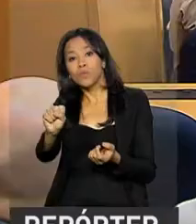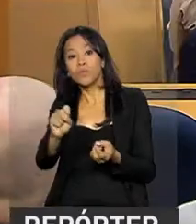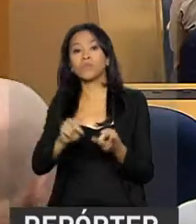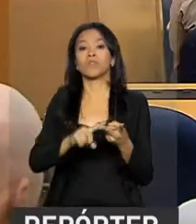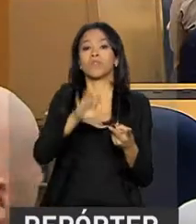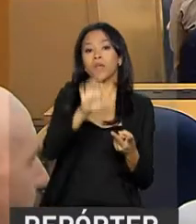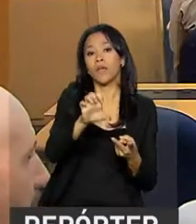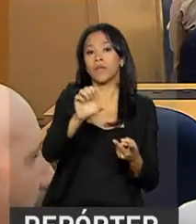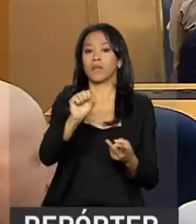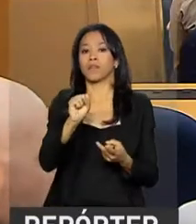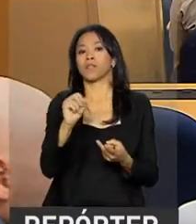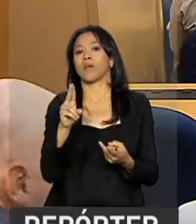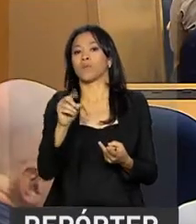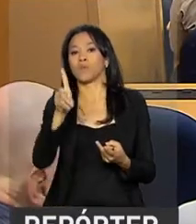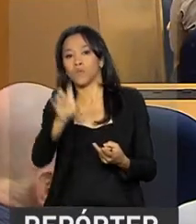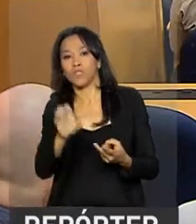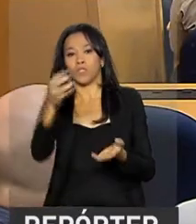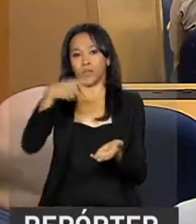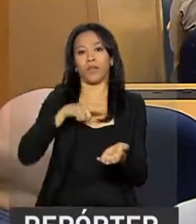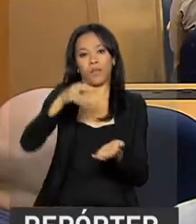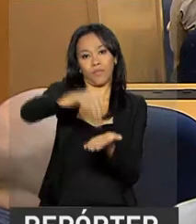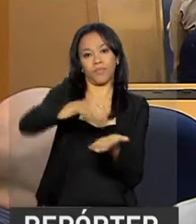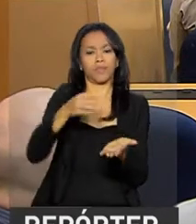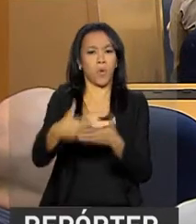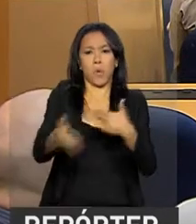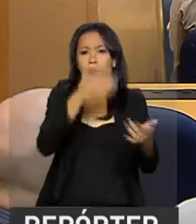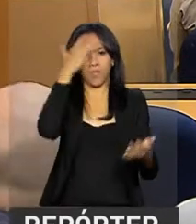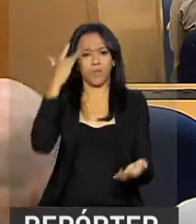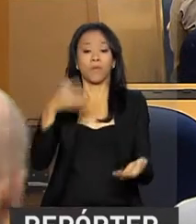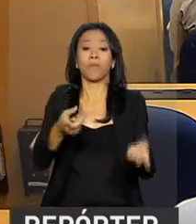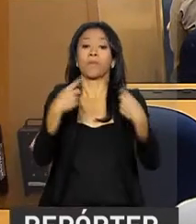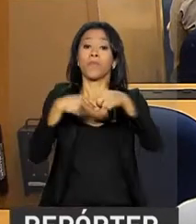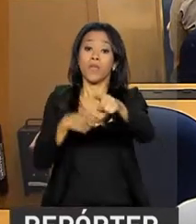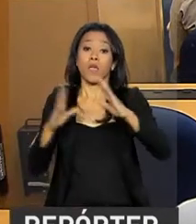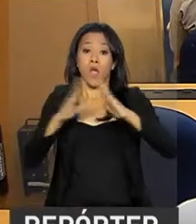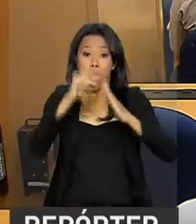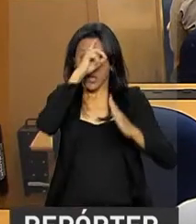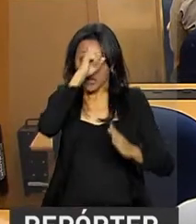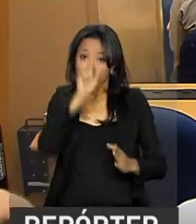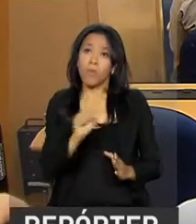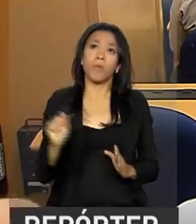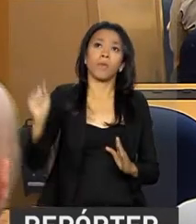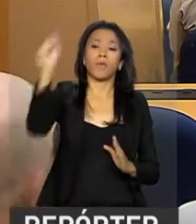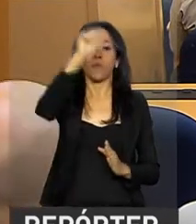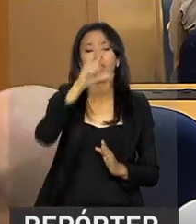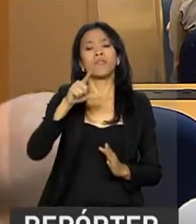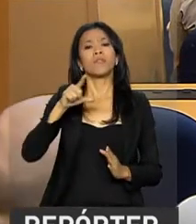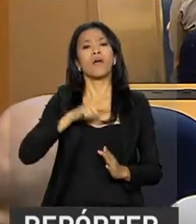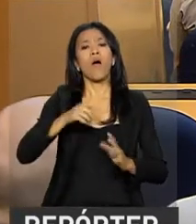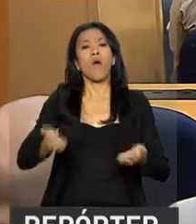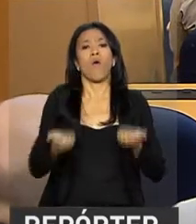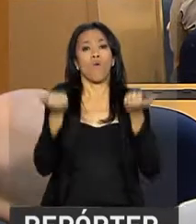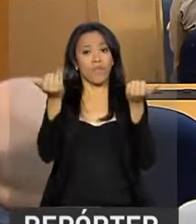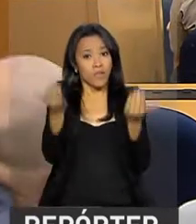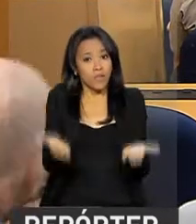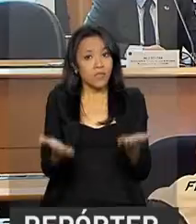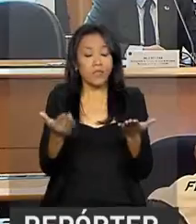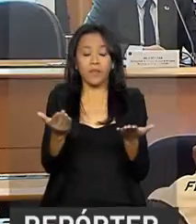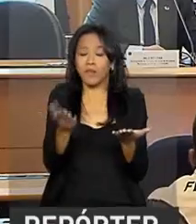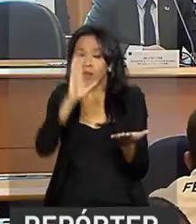cada um a proposta prevê ainda que todas as unidades básicas de saúde passarão a oferecer serviços essenciais